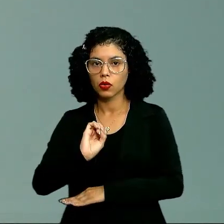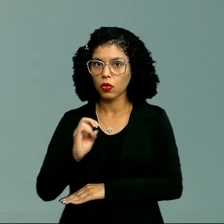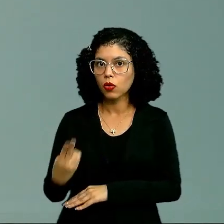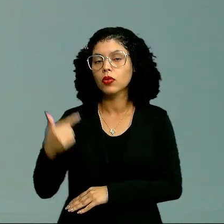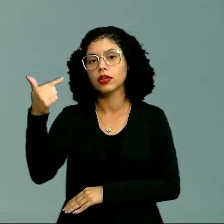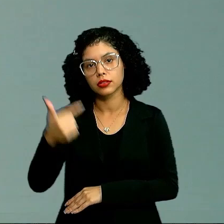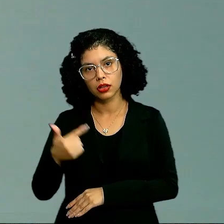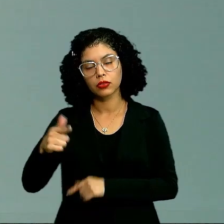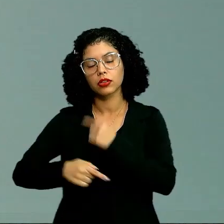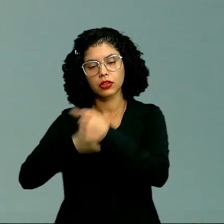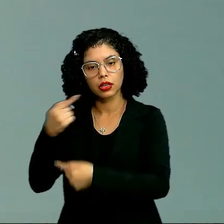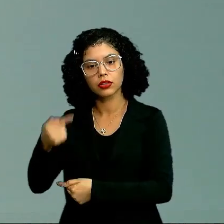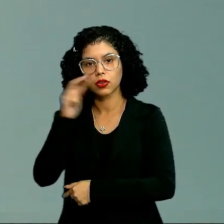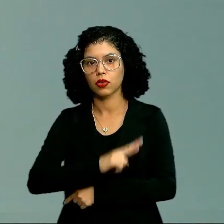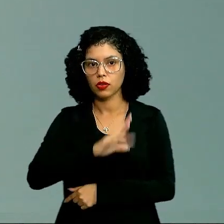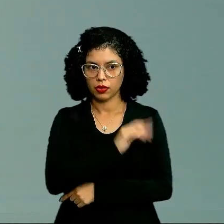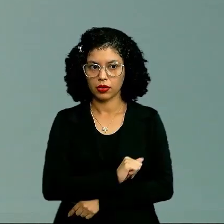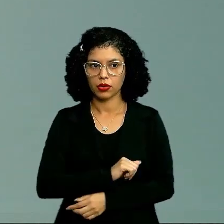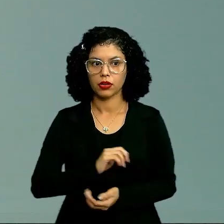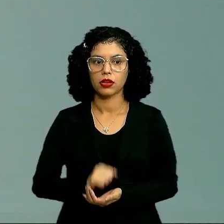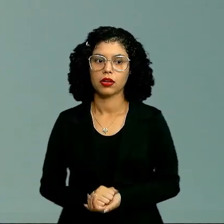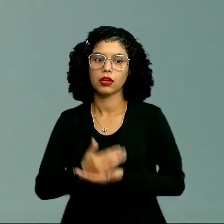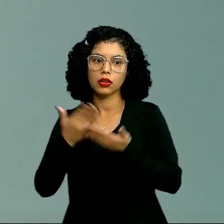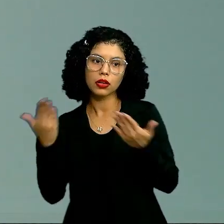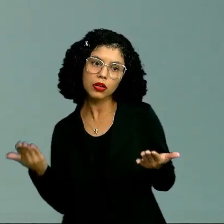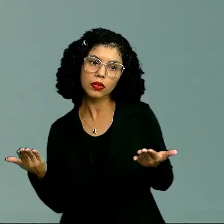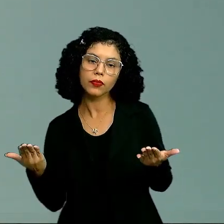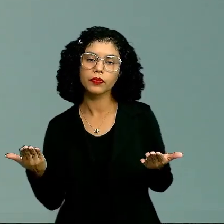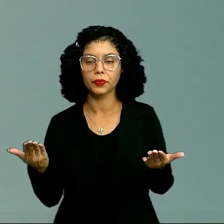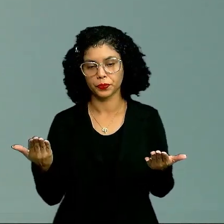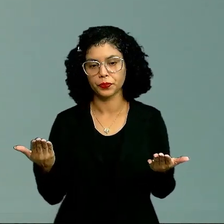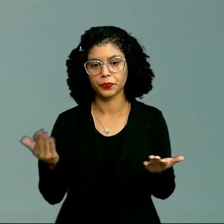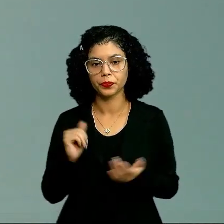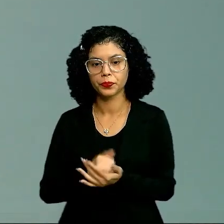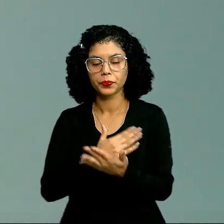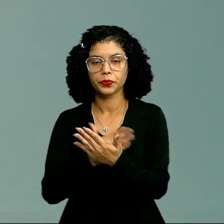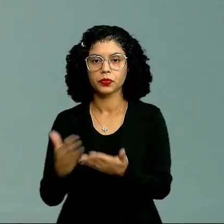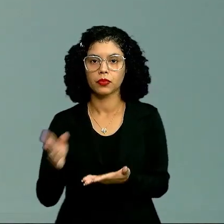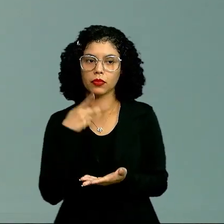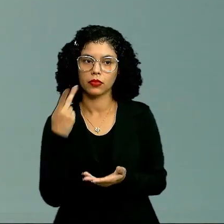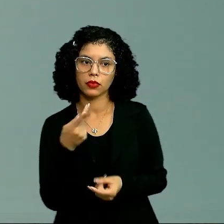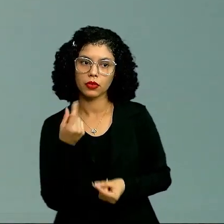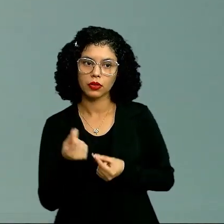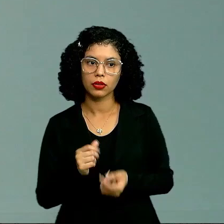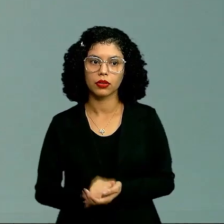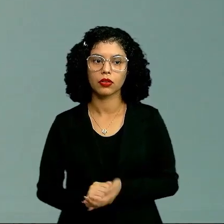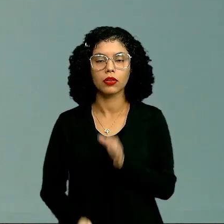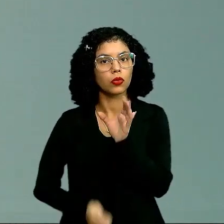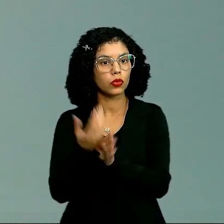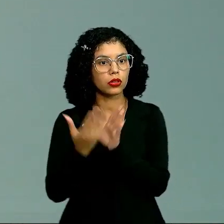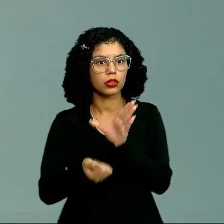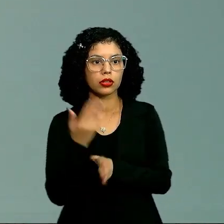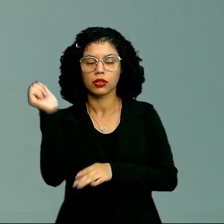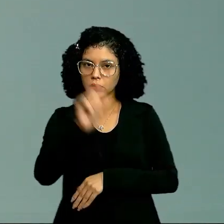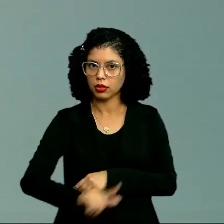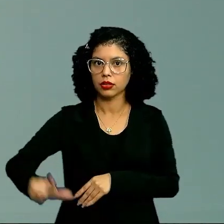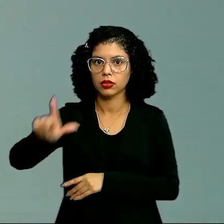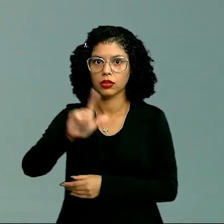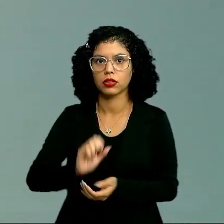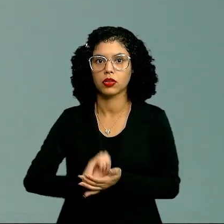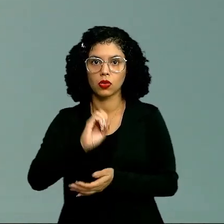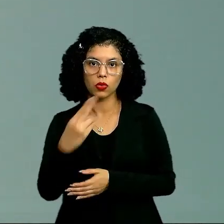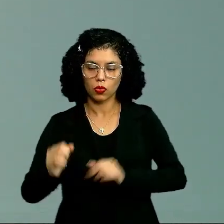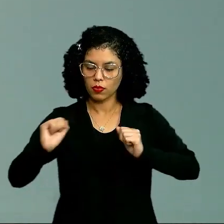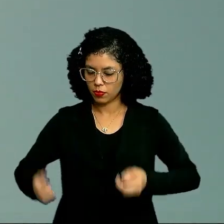na segunda geração romântica, tá, gente? Então, assim, eu começo a minha produção literária